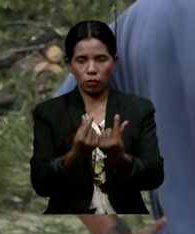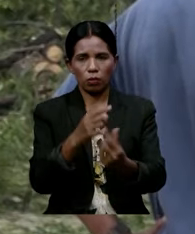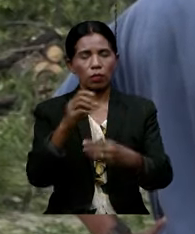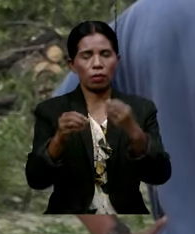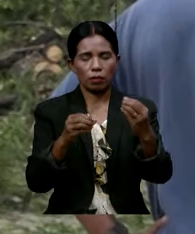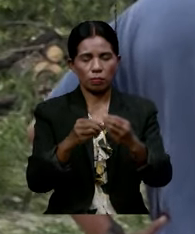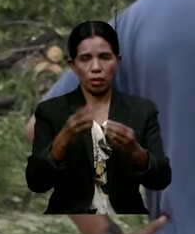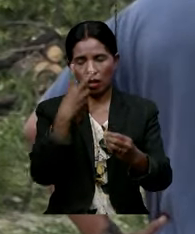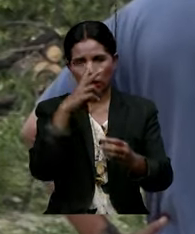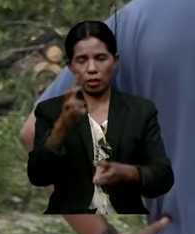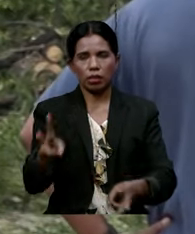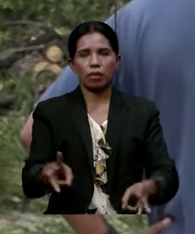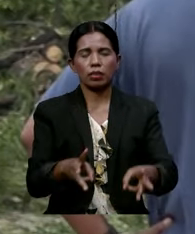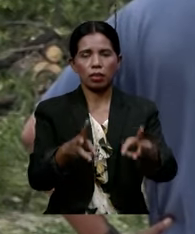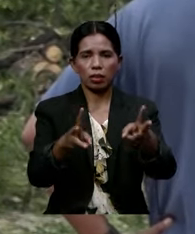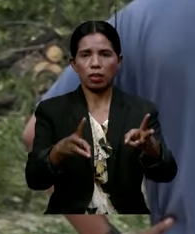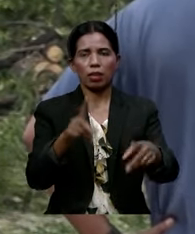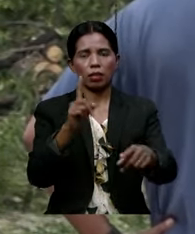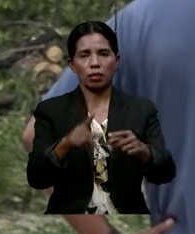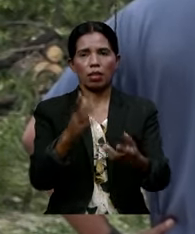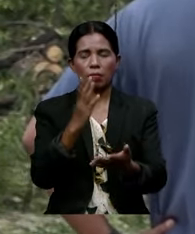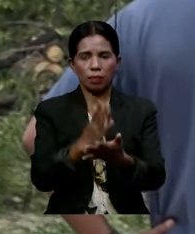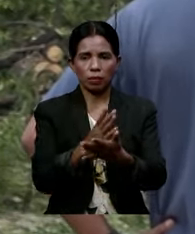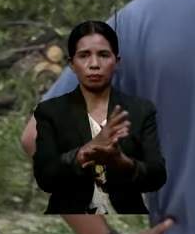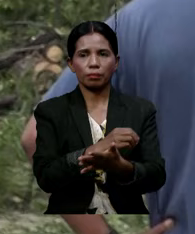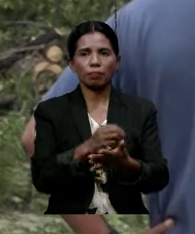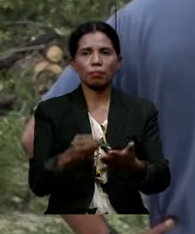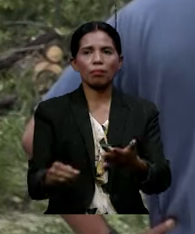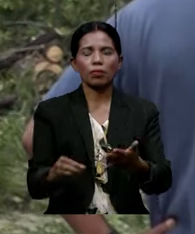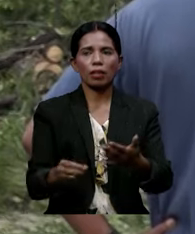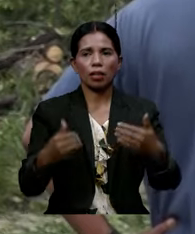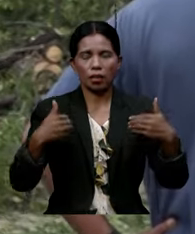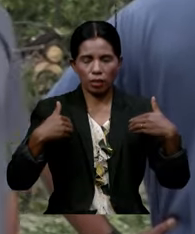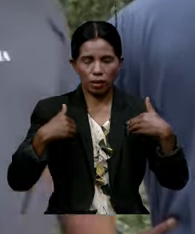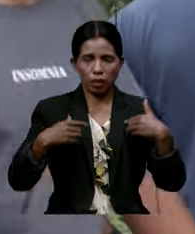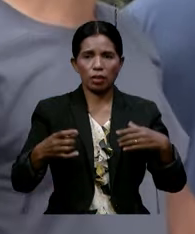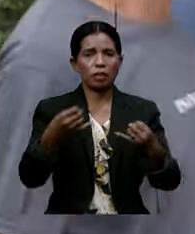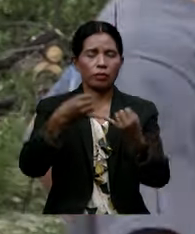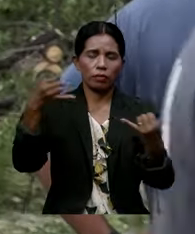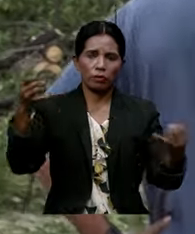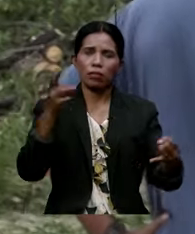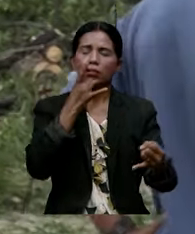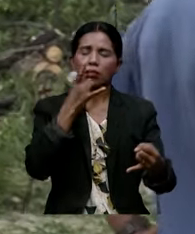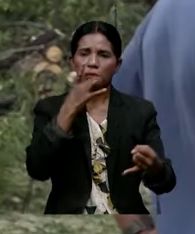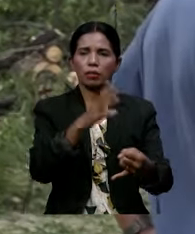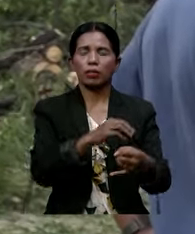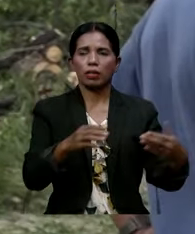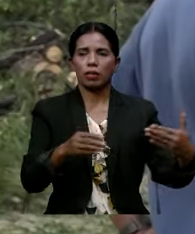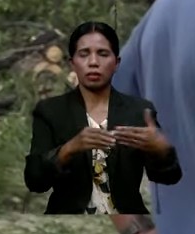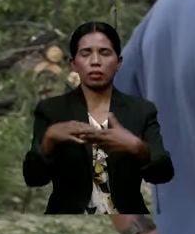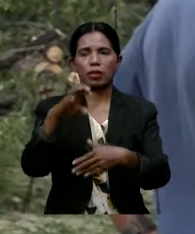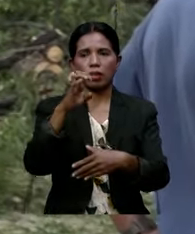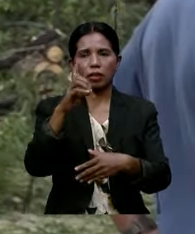e rot serviço, para label hal impedimento. Então, ia filmos atravessado trancado. Então, organizamos